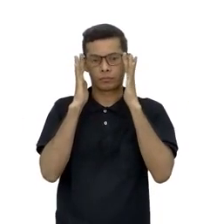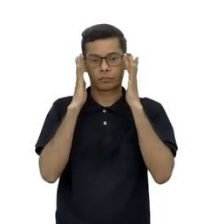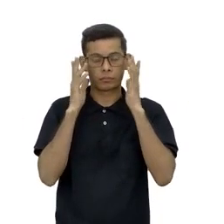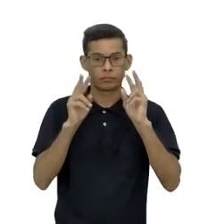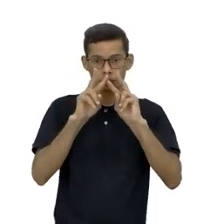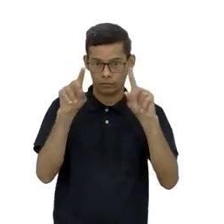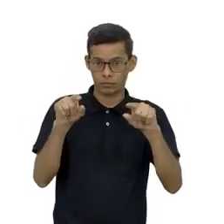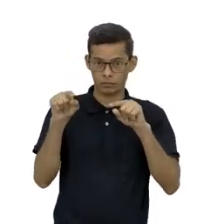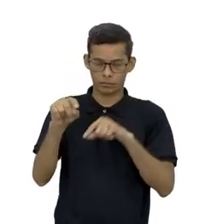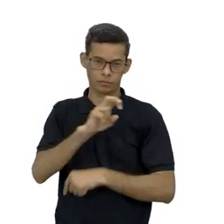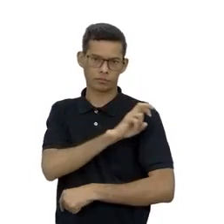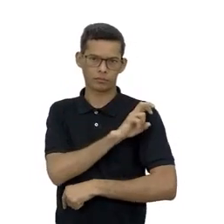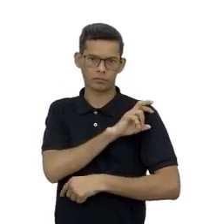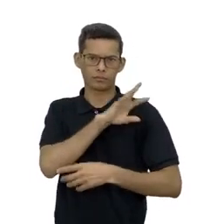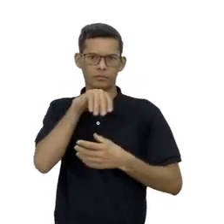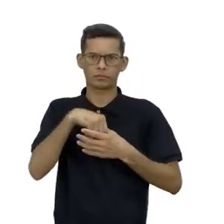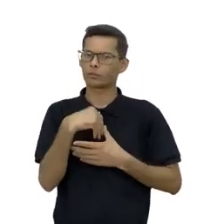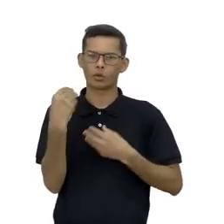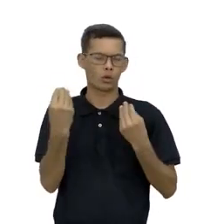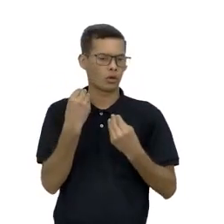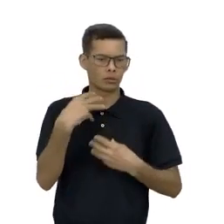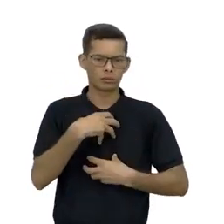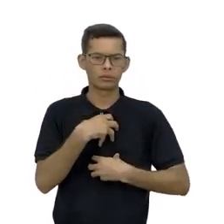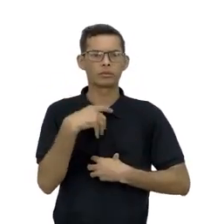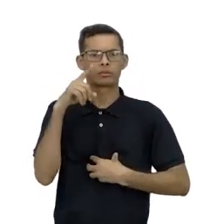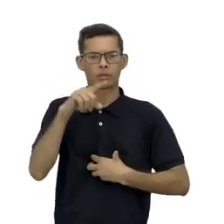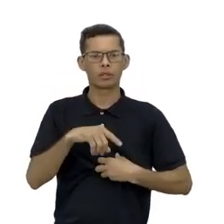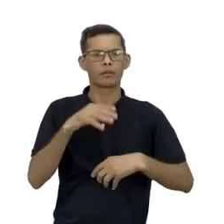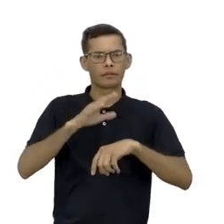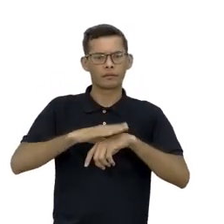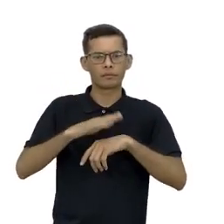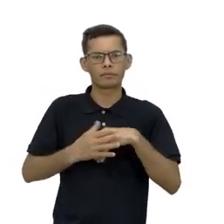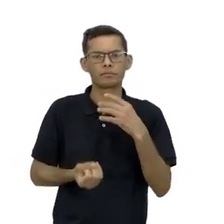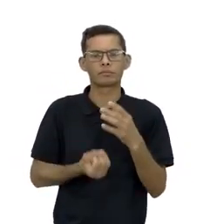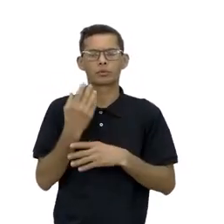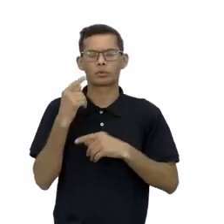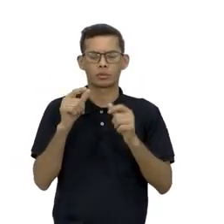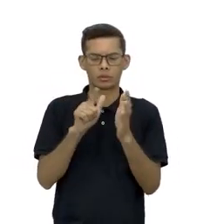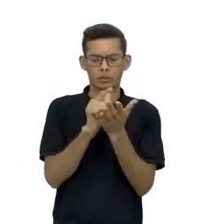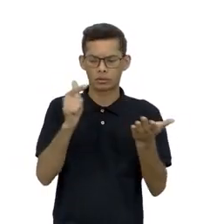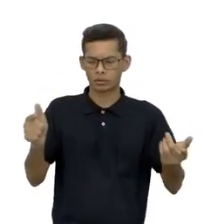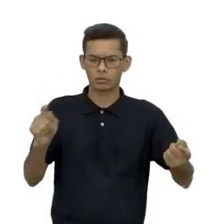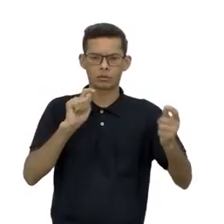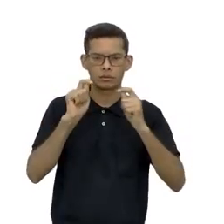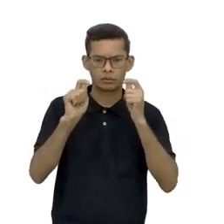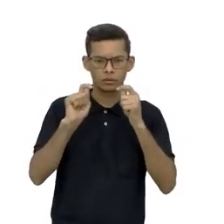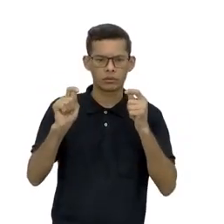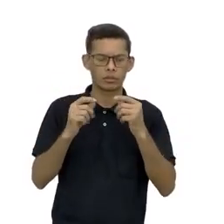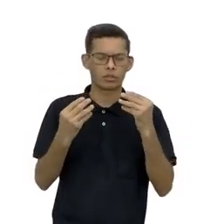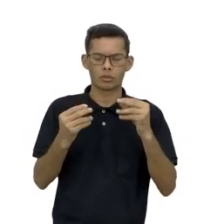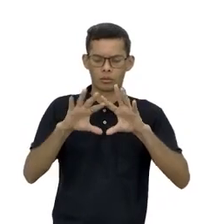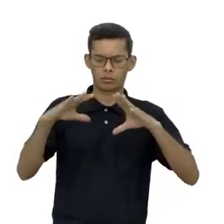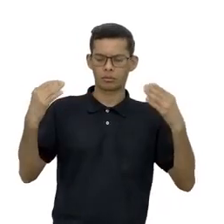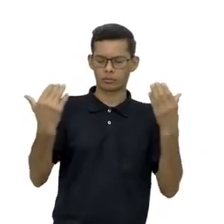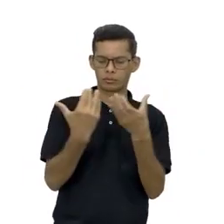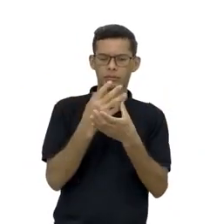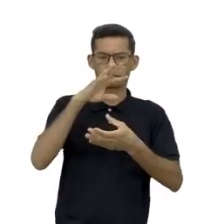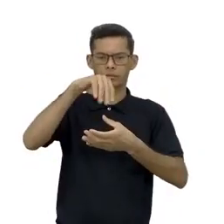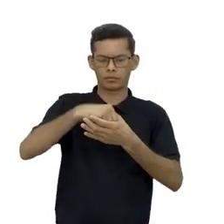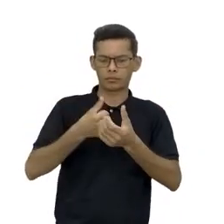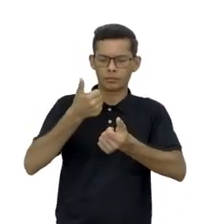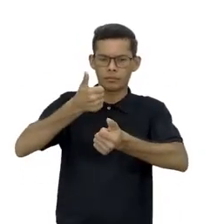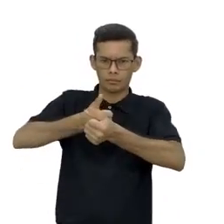sobre a sequência do 5º ano, está para produzindo reportagem sobre o entorno da comunidade